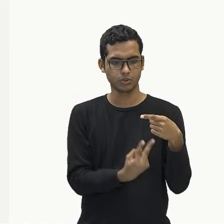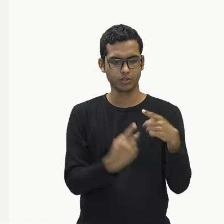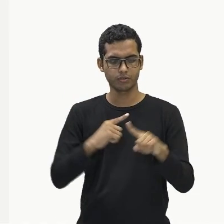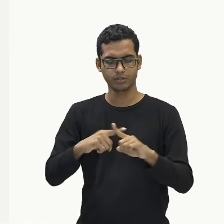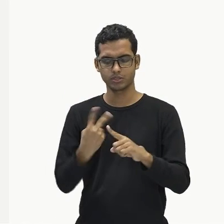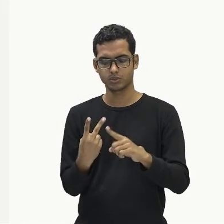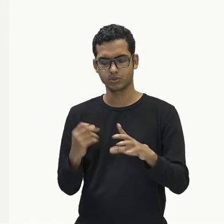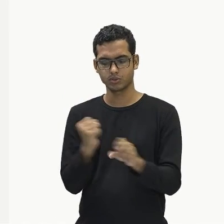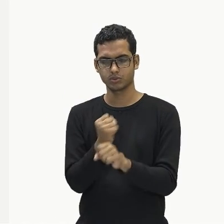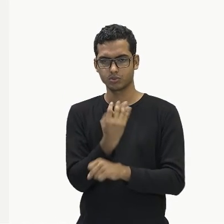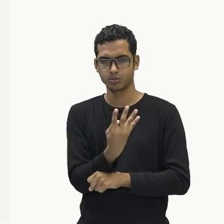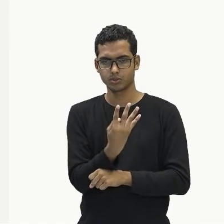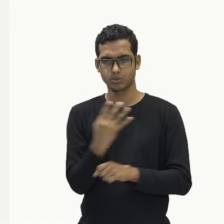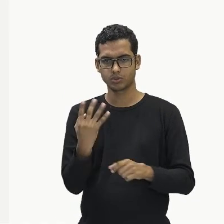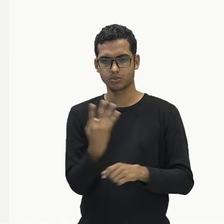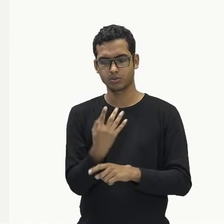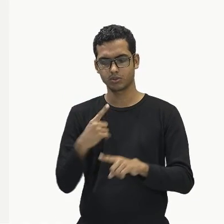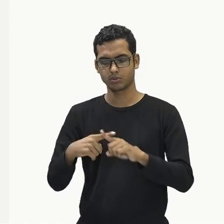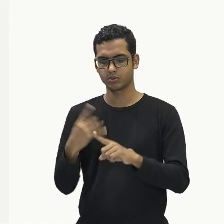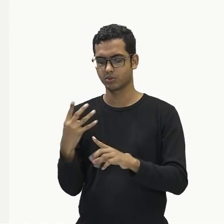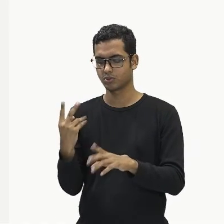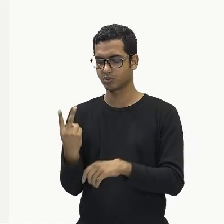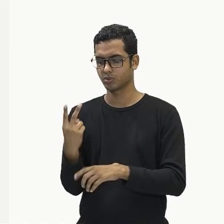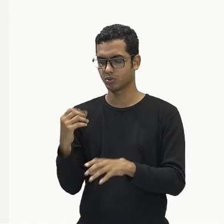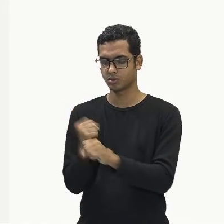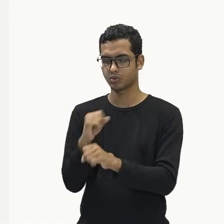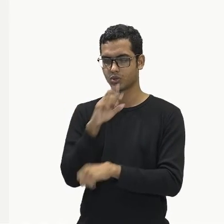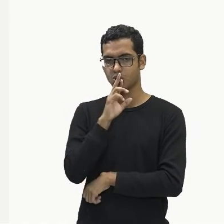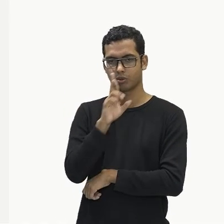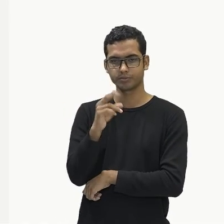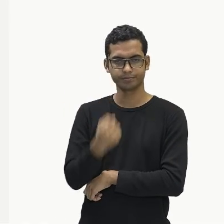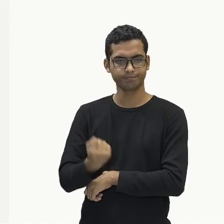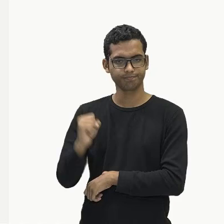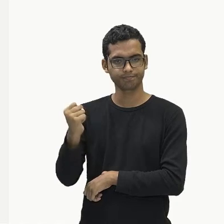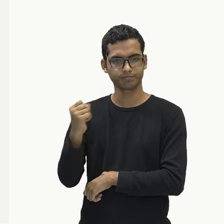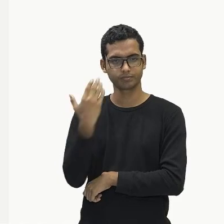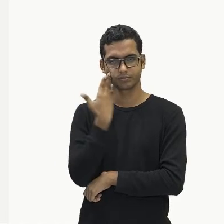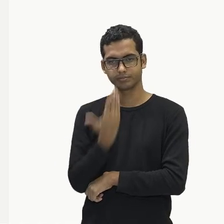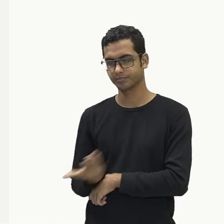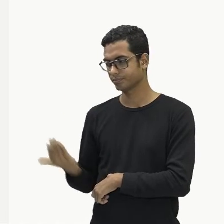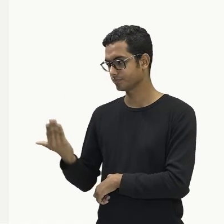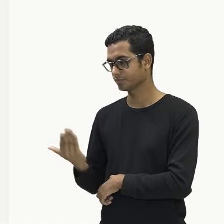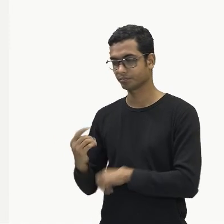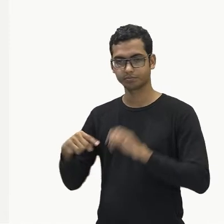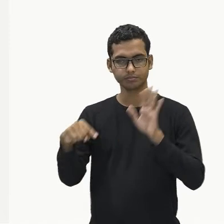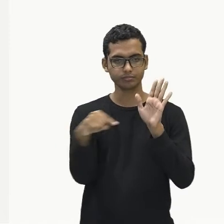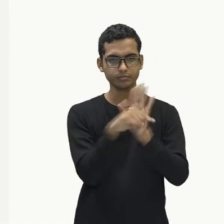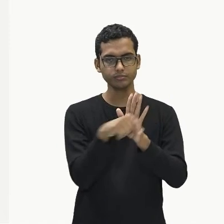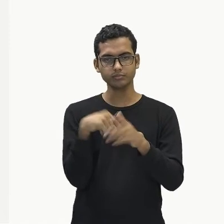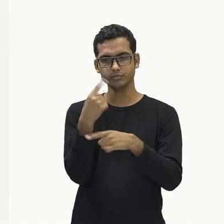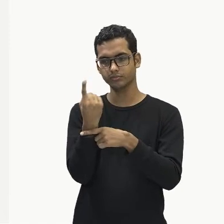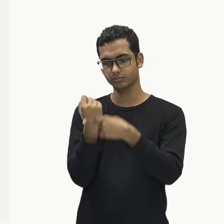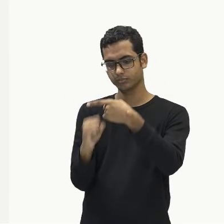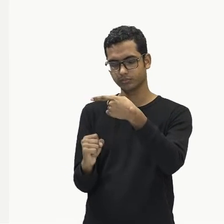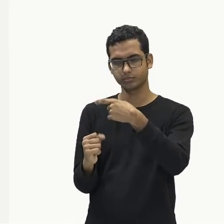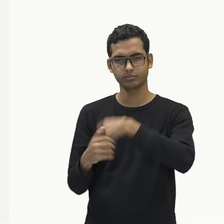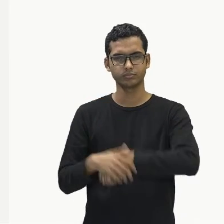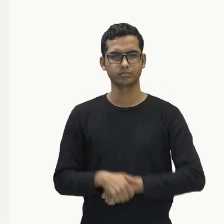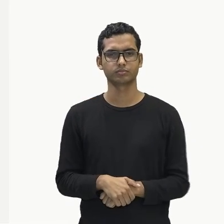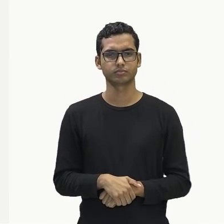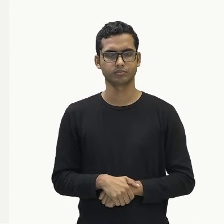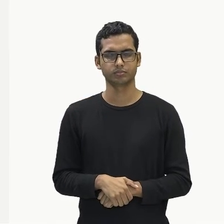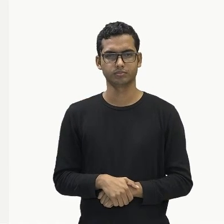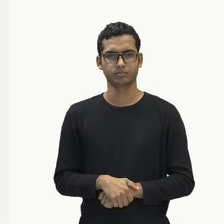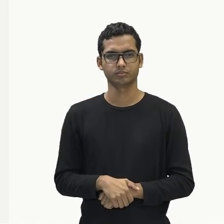4 vezes 2, 8. E o sinal de menos aparece porque ali a base é negativa e o